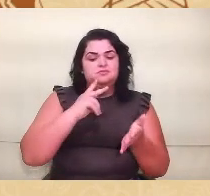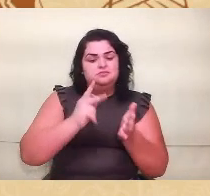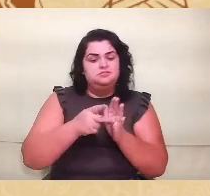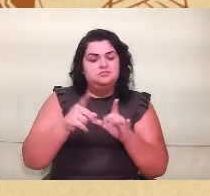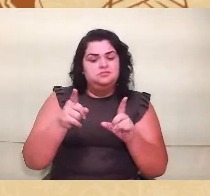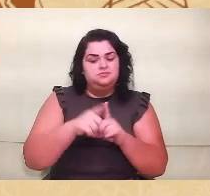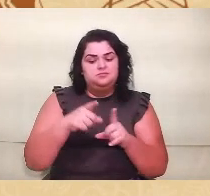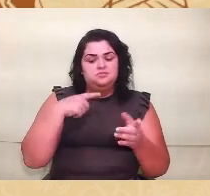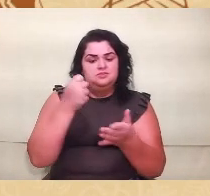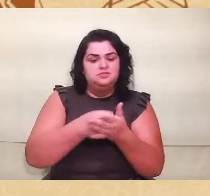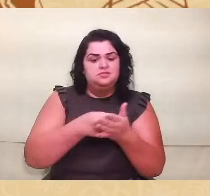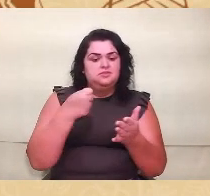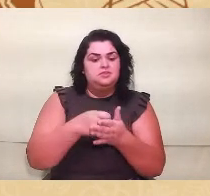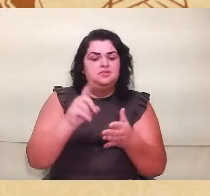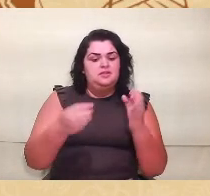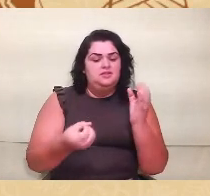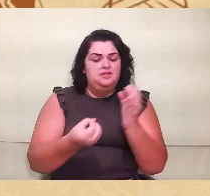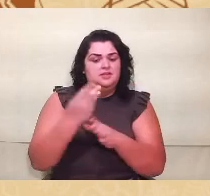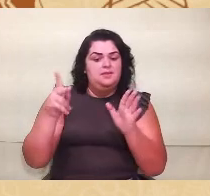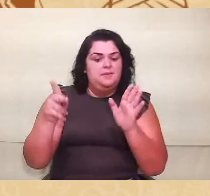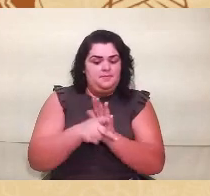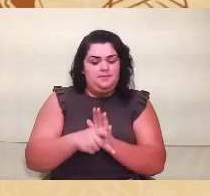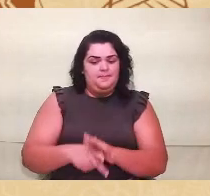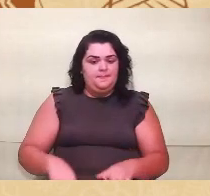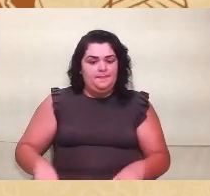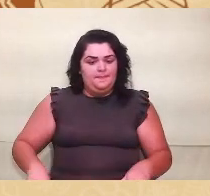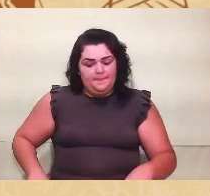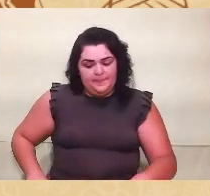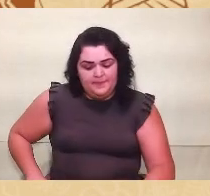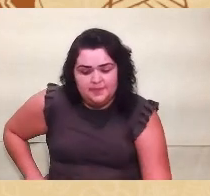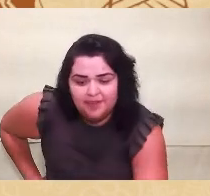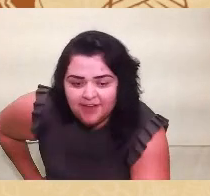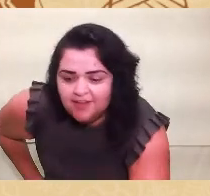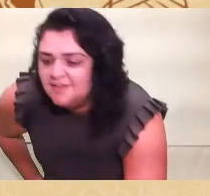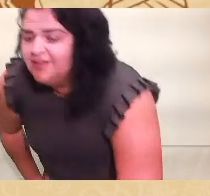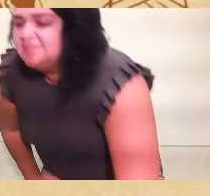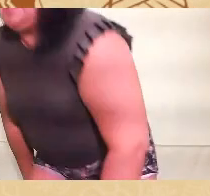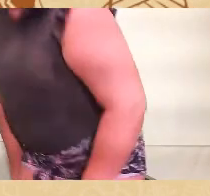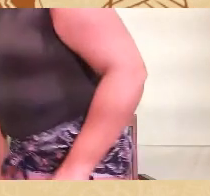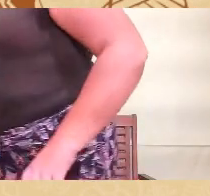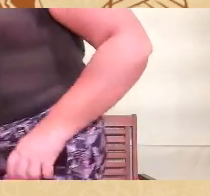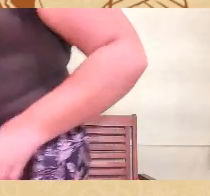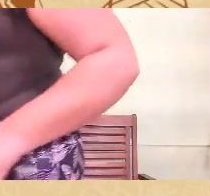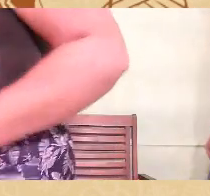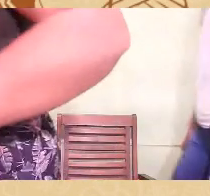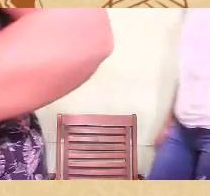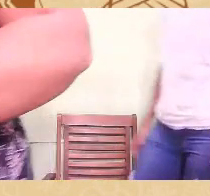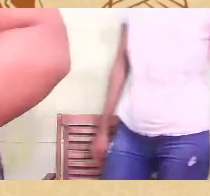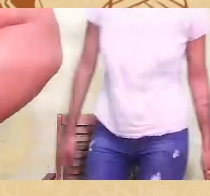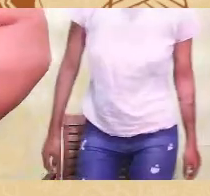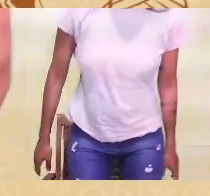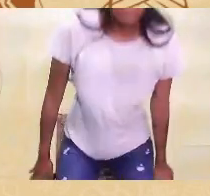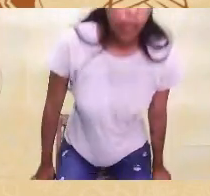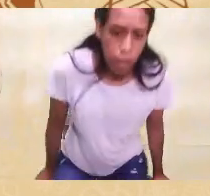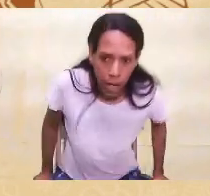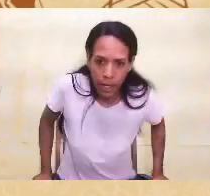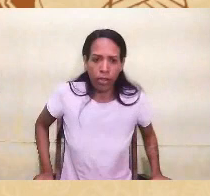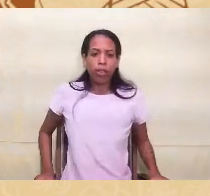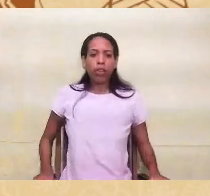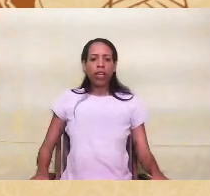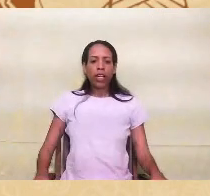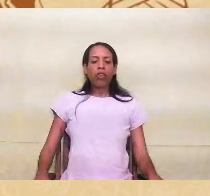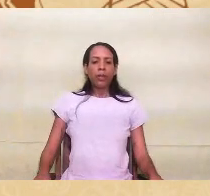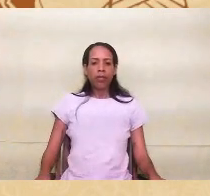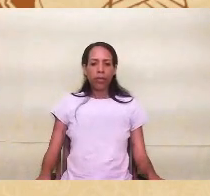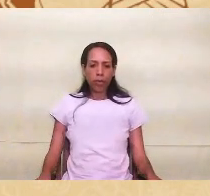é ritualística. A luta é grande, a luta é sagrada, mas com fé em Tupã, topamos qualquer